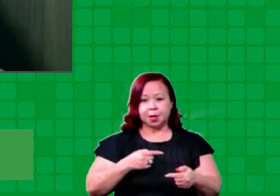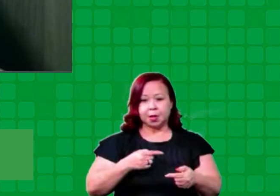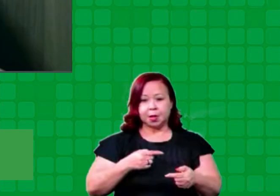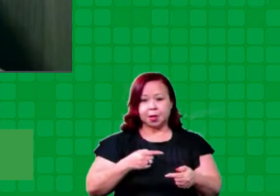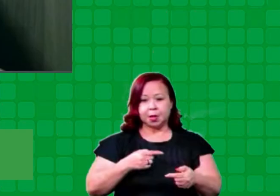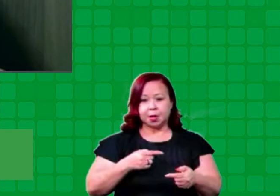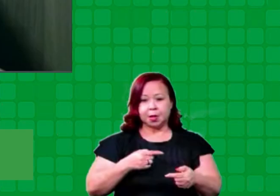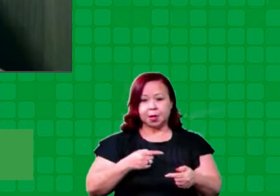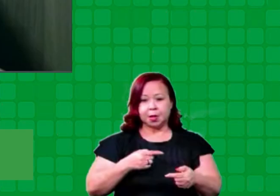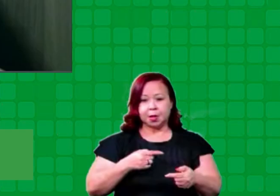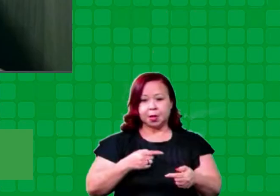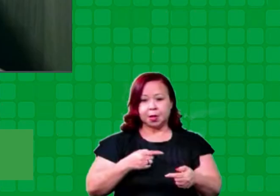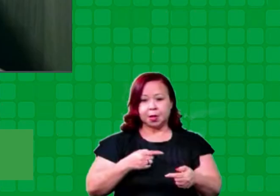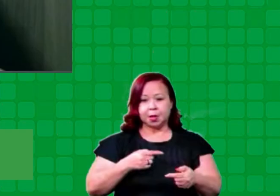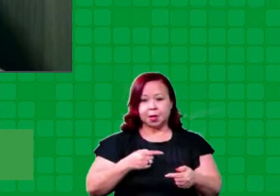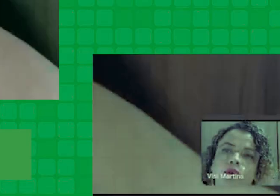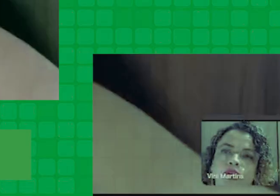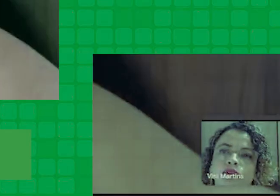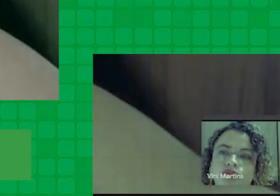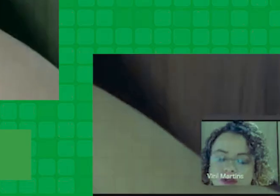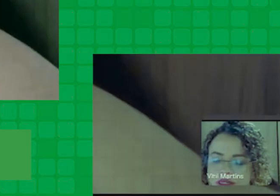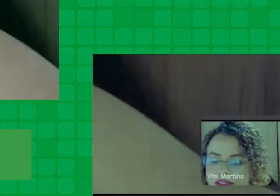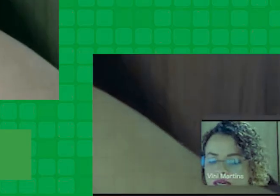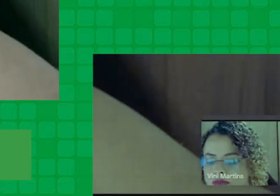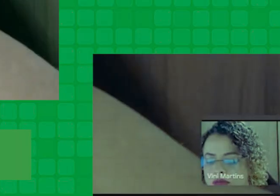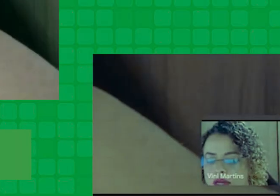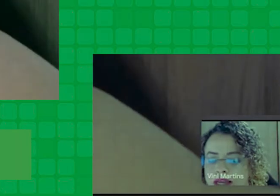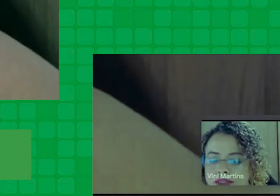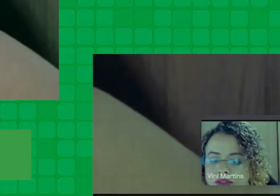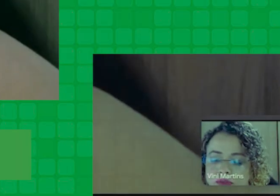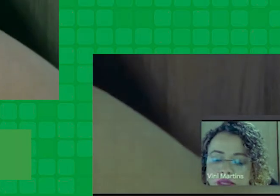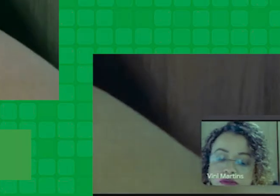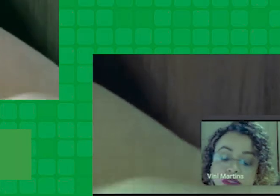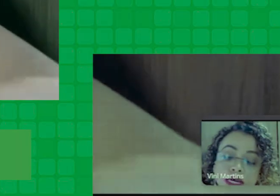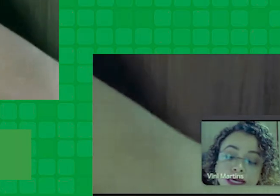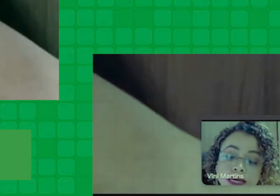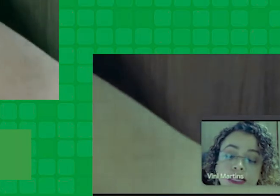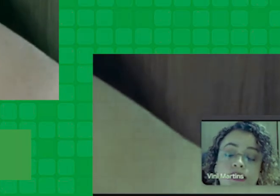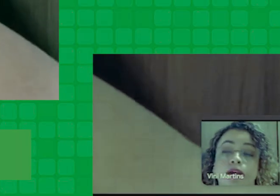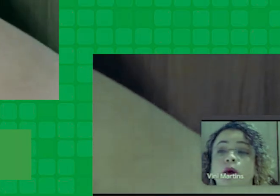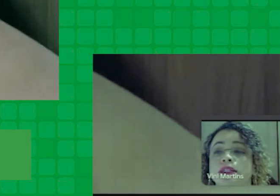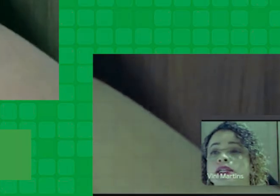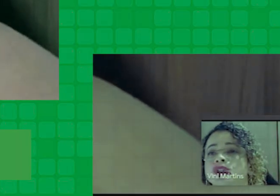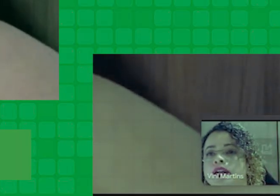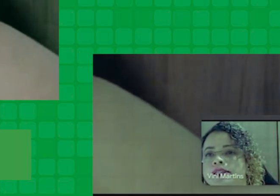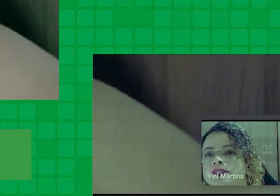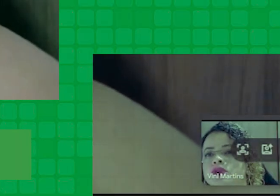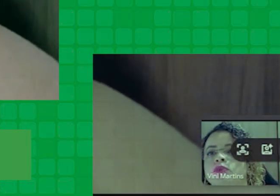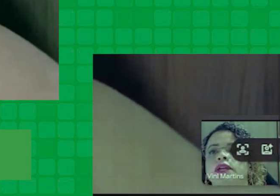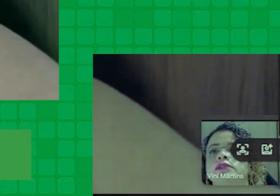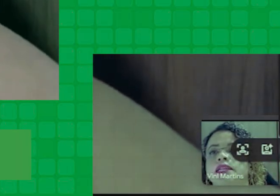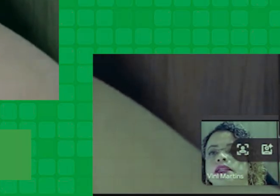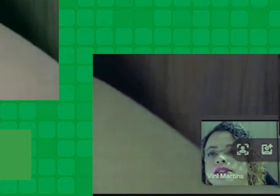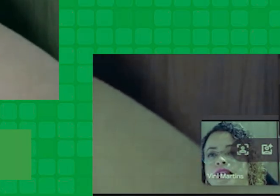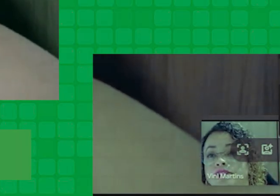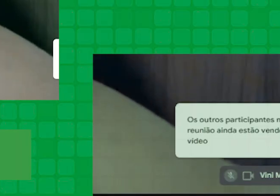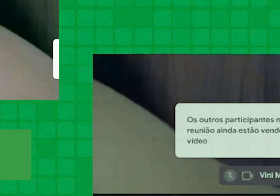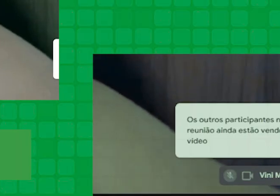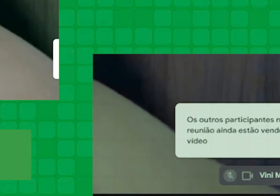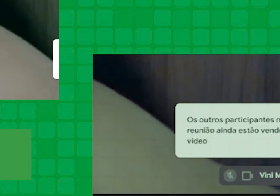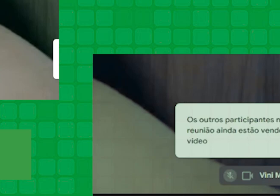mas eu não sei o que foi feito de consulta, porque eu não tive acesso a esse instrumento. Então, é importante que esses documentos